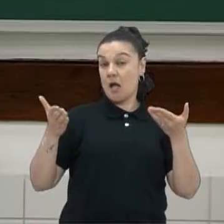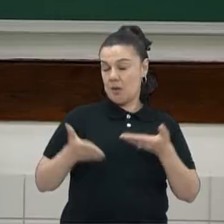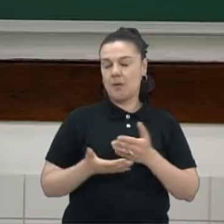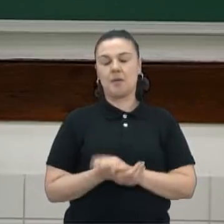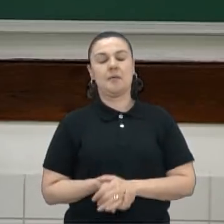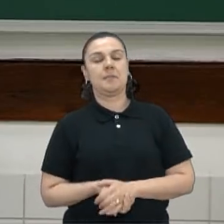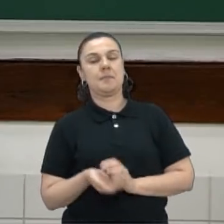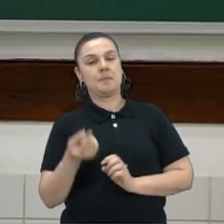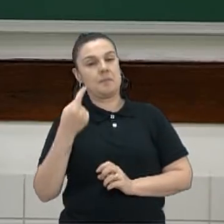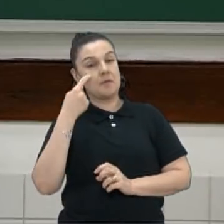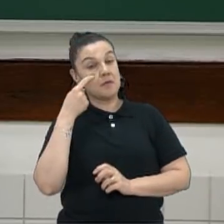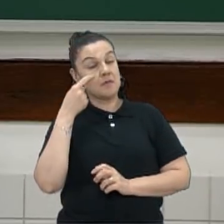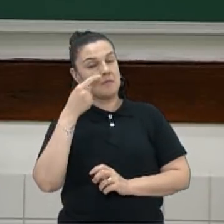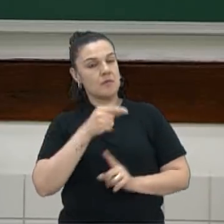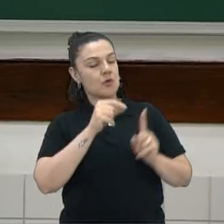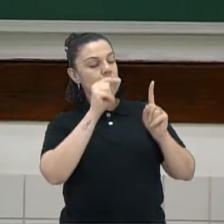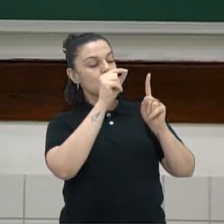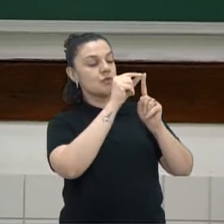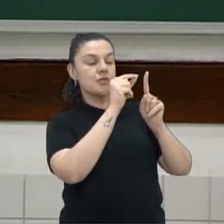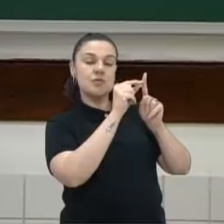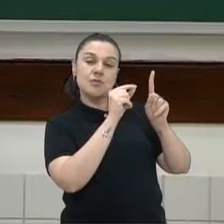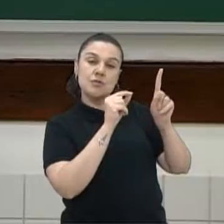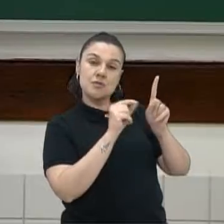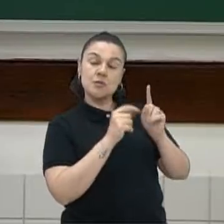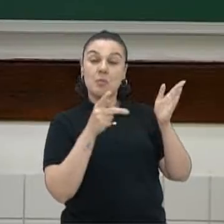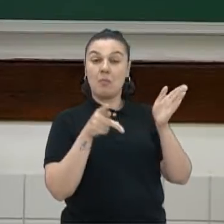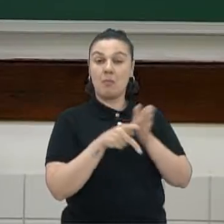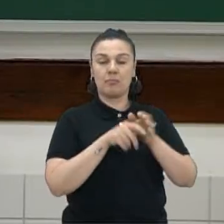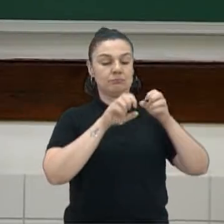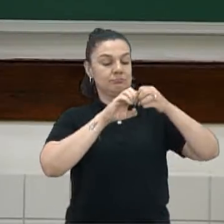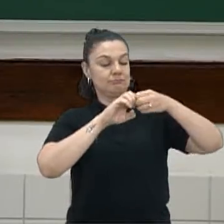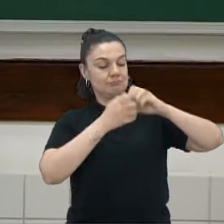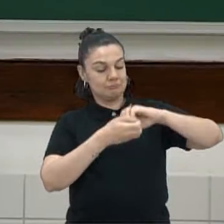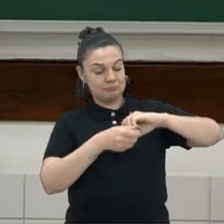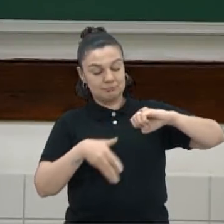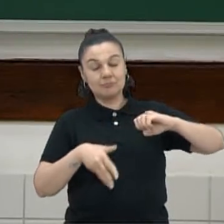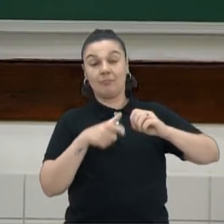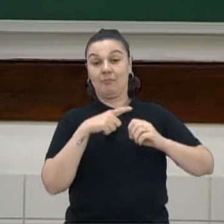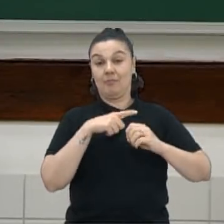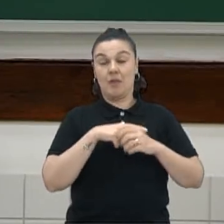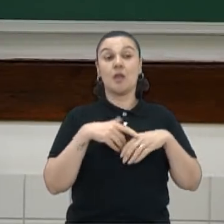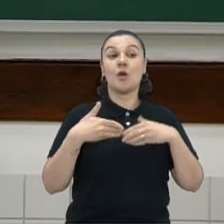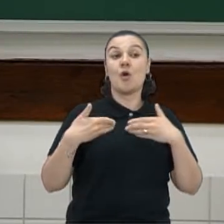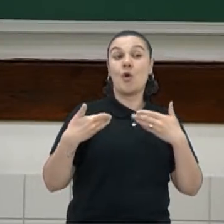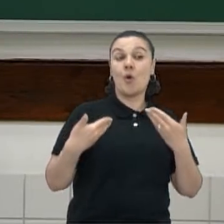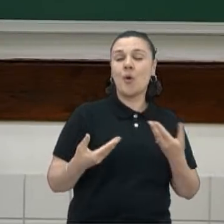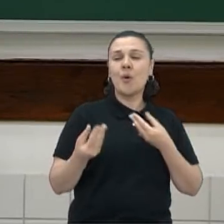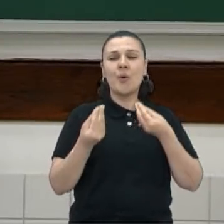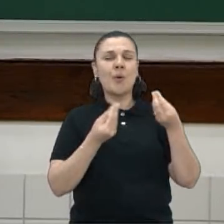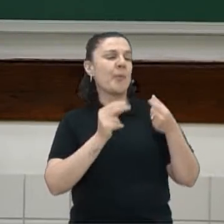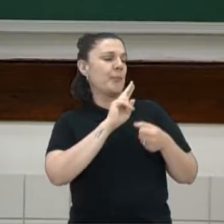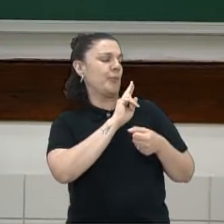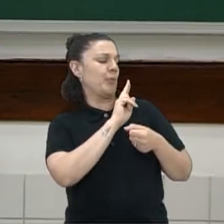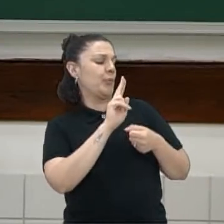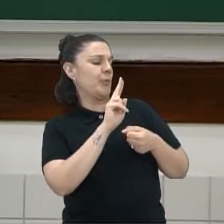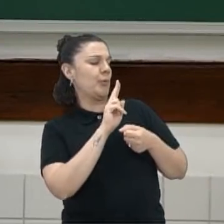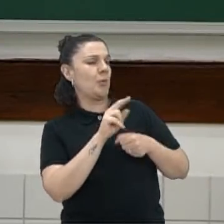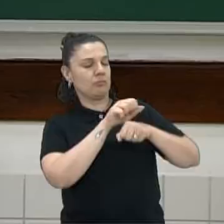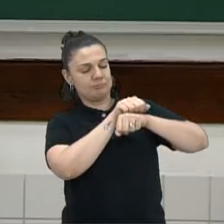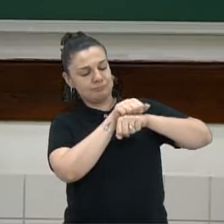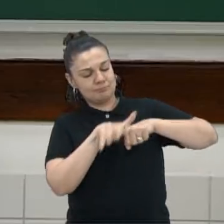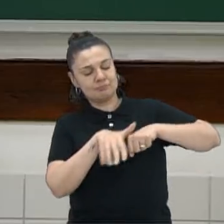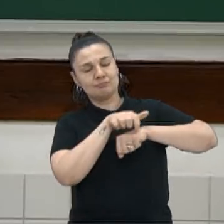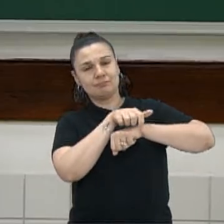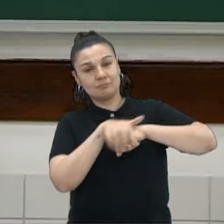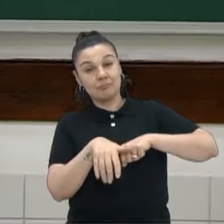Agora, nós vamos analisar os tipos de erosão que existem. Como é que a gente nomeia, quais são os